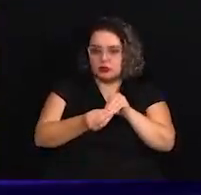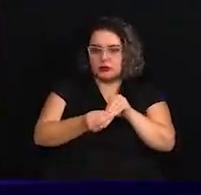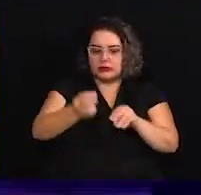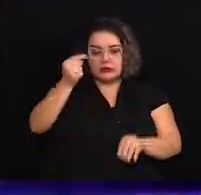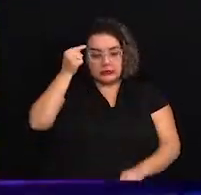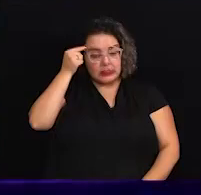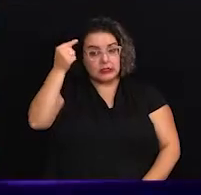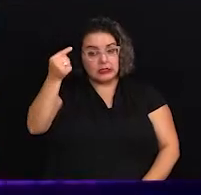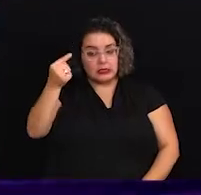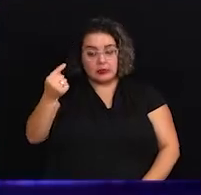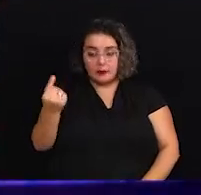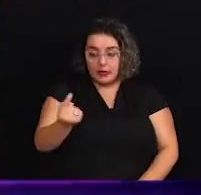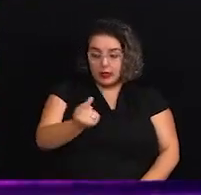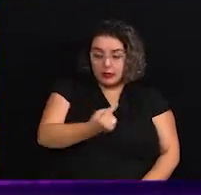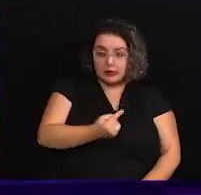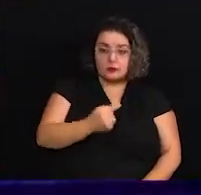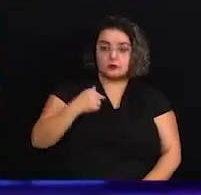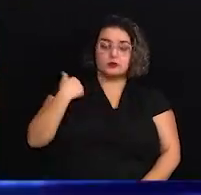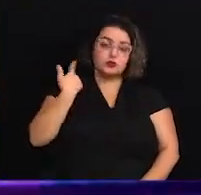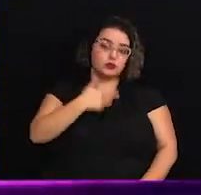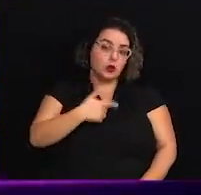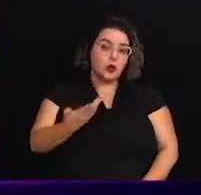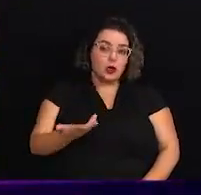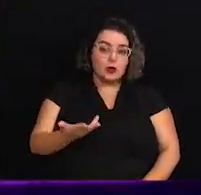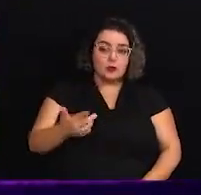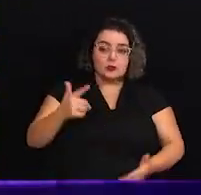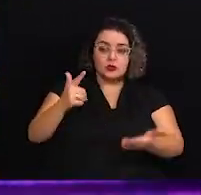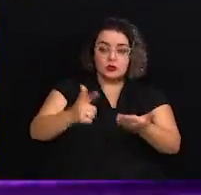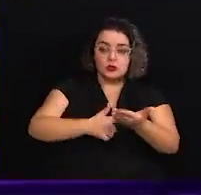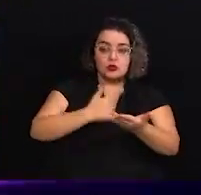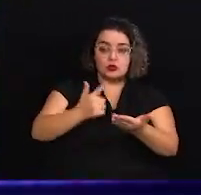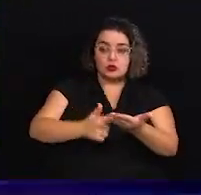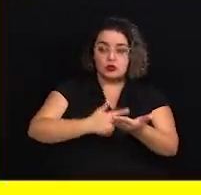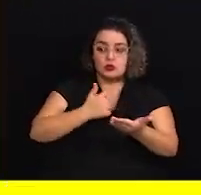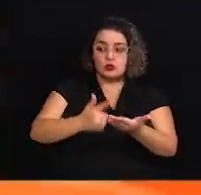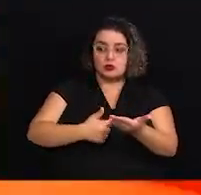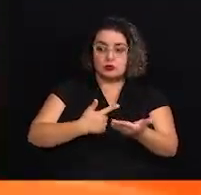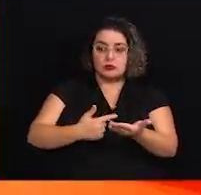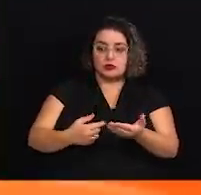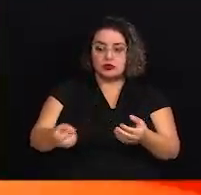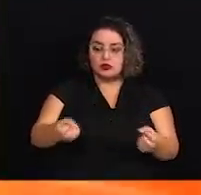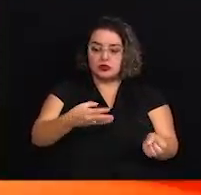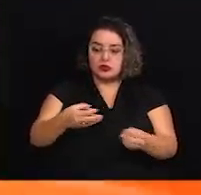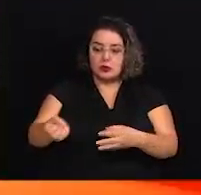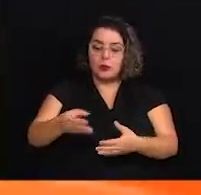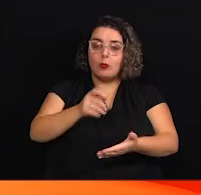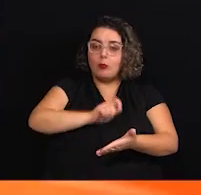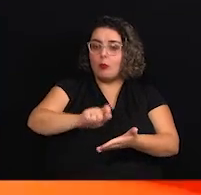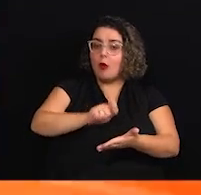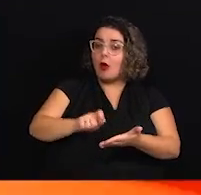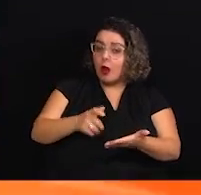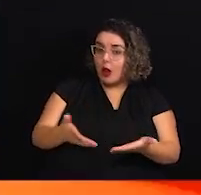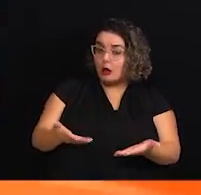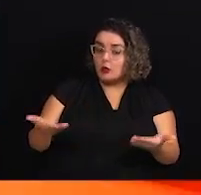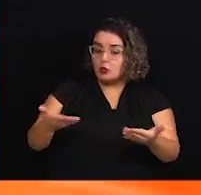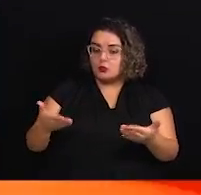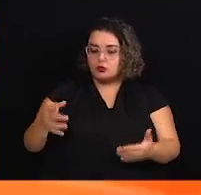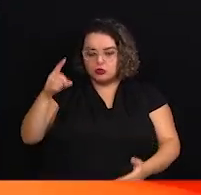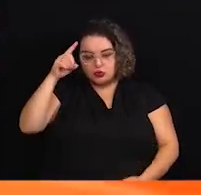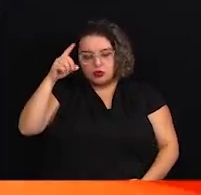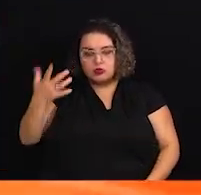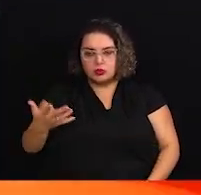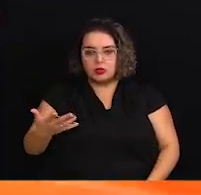link, né, para cada um de nós. Então, é um livro que a gente chama de escrita moderna. A escrita moderna, hoje em